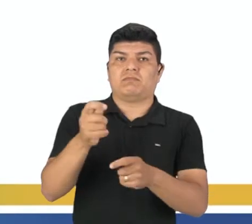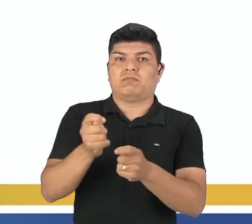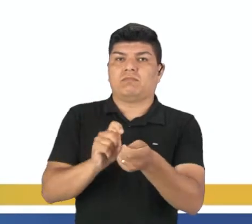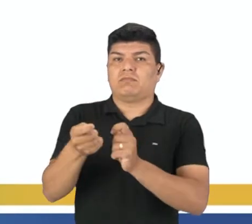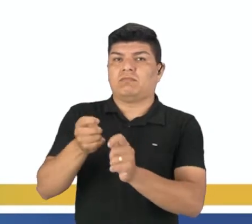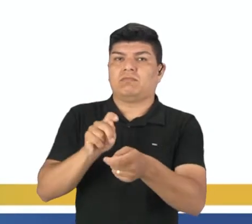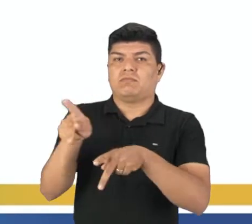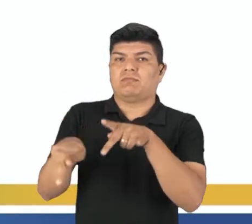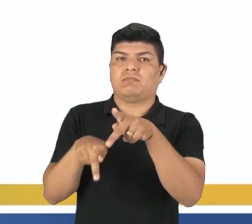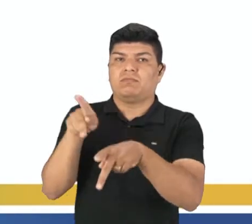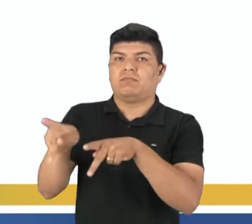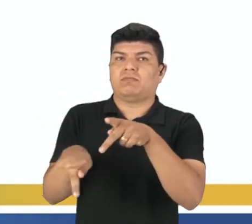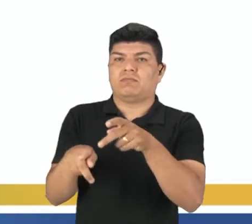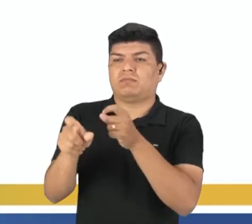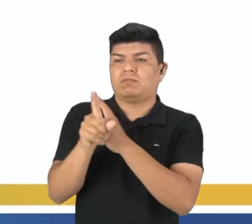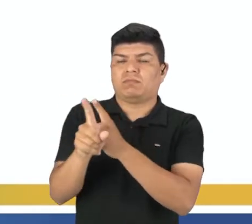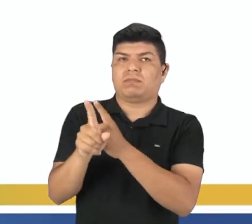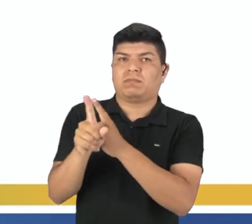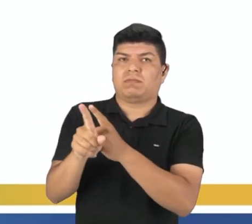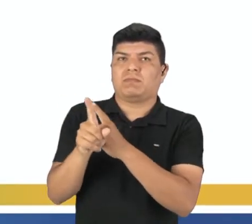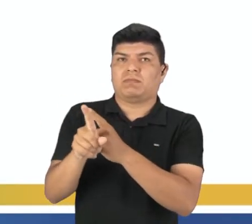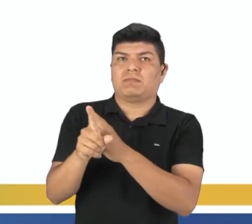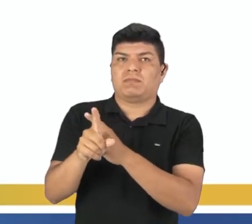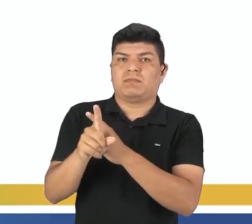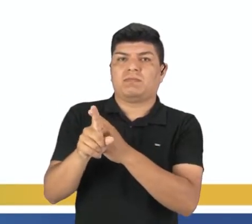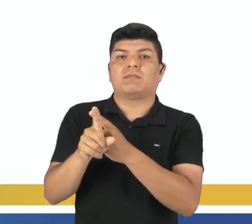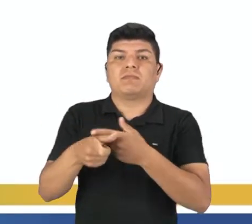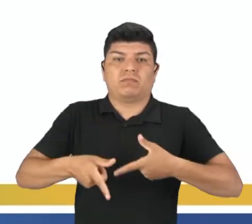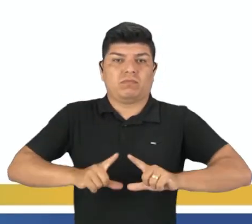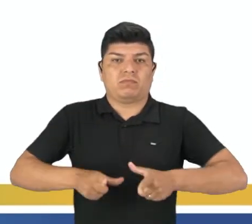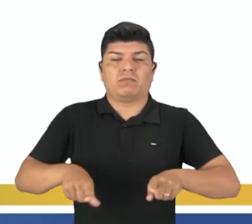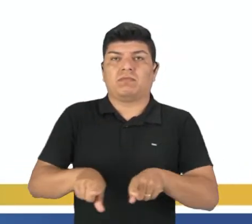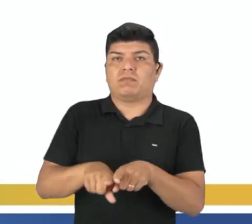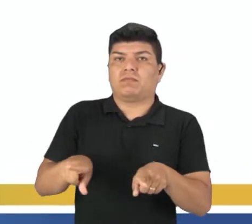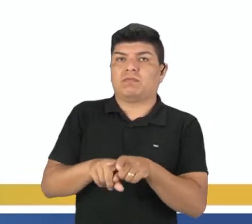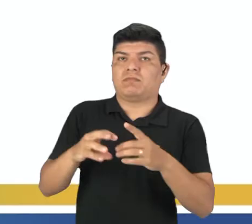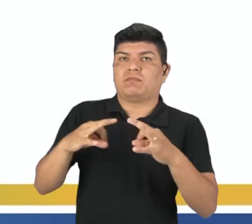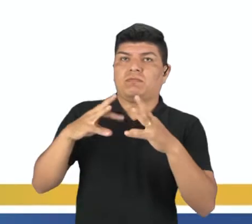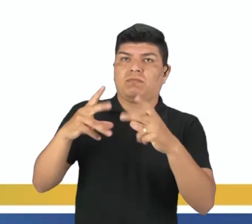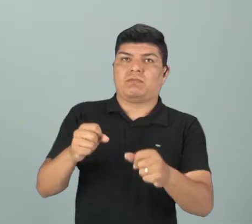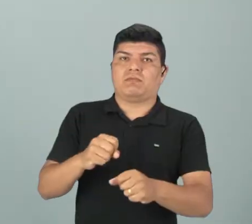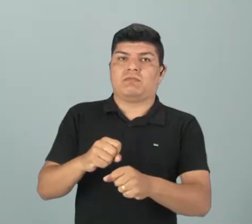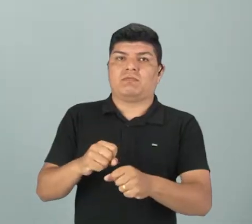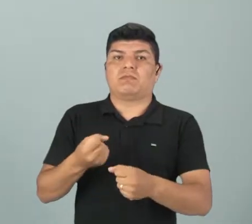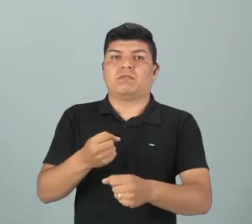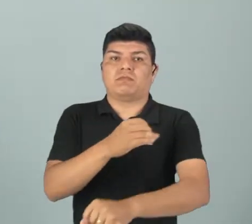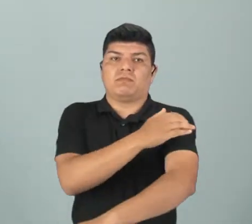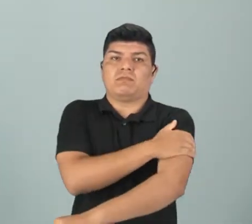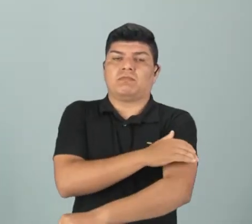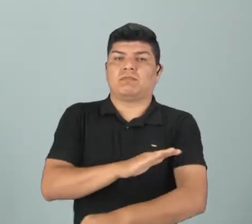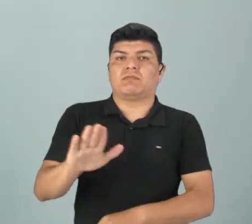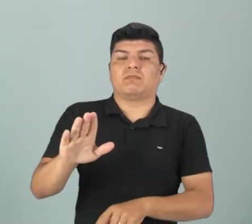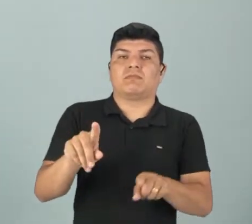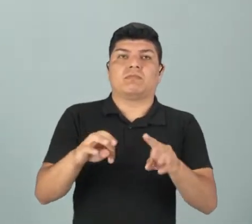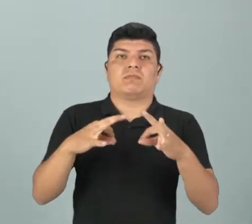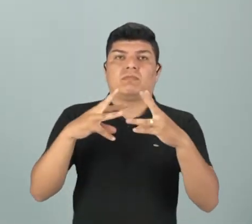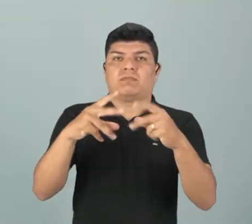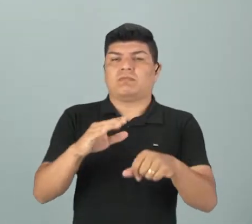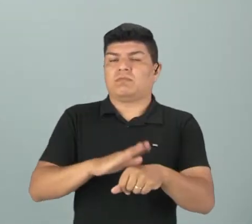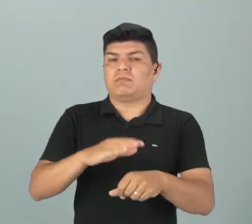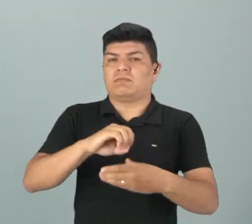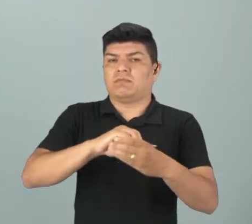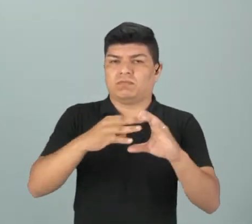população, perseguição dos judeus, ciganos e de todos os opositores ao nazismo. Então vai ser um dos regimes totalitários